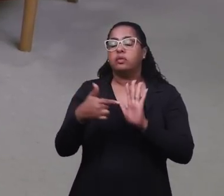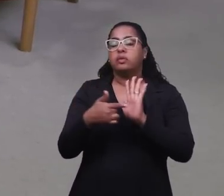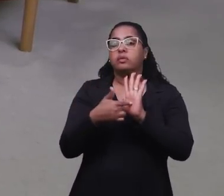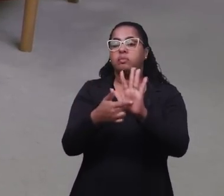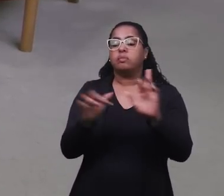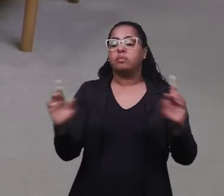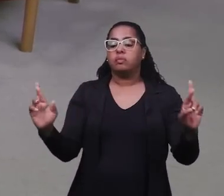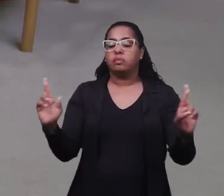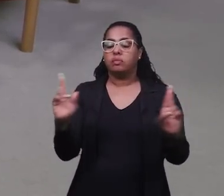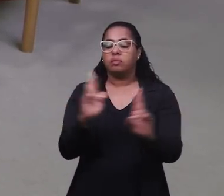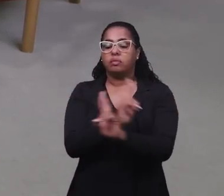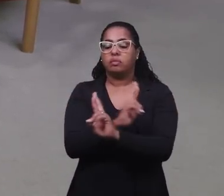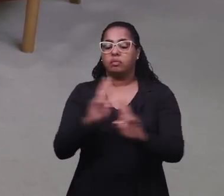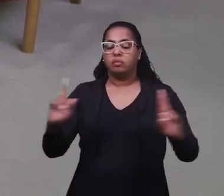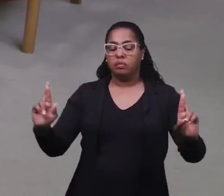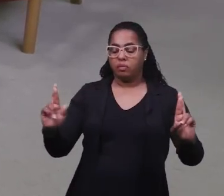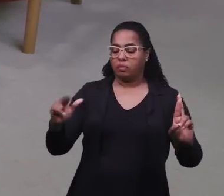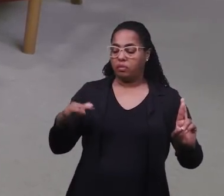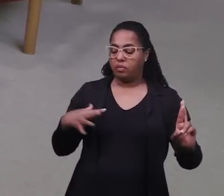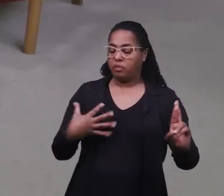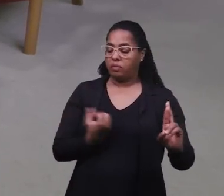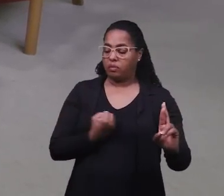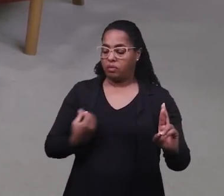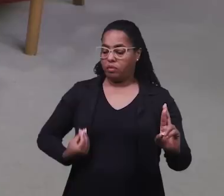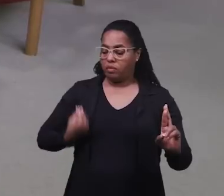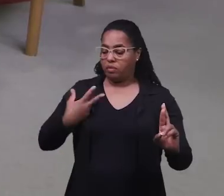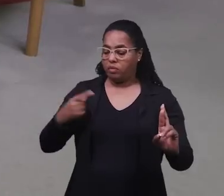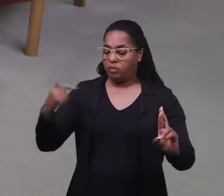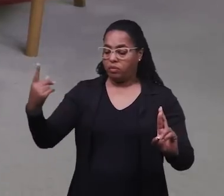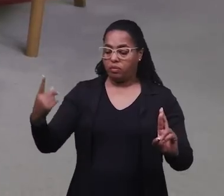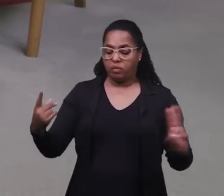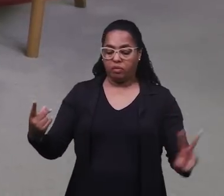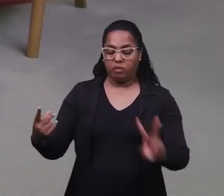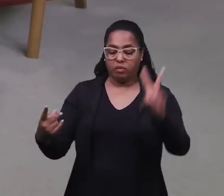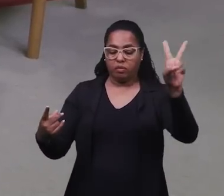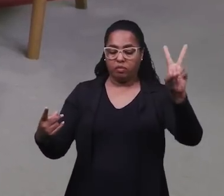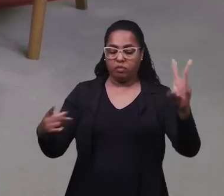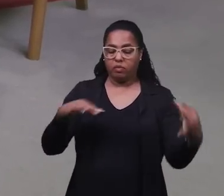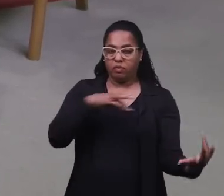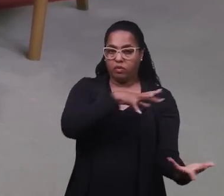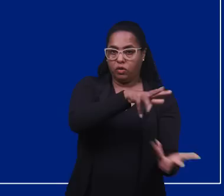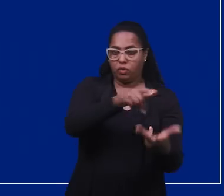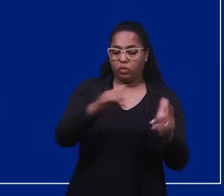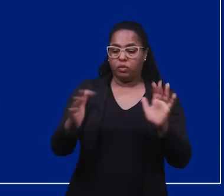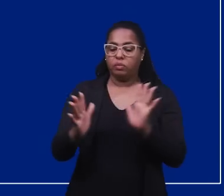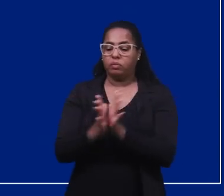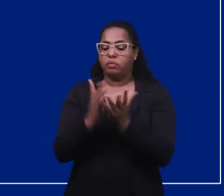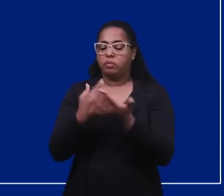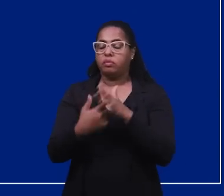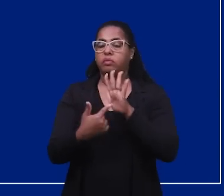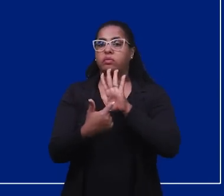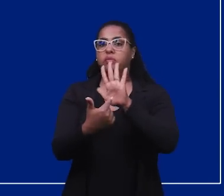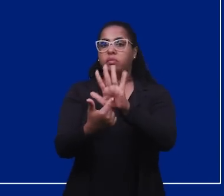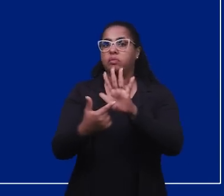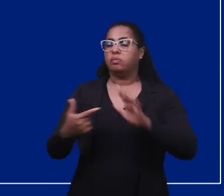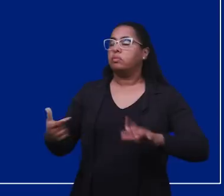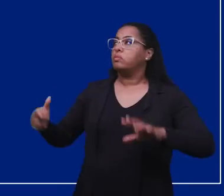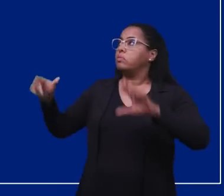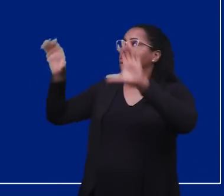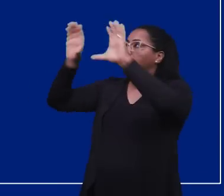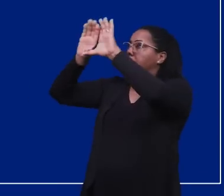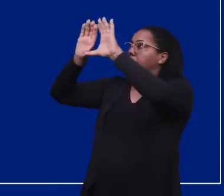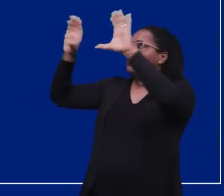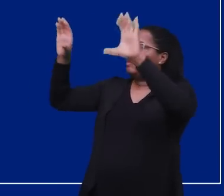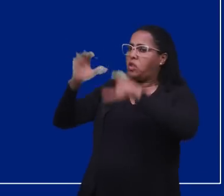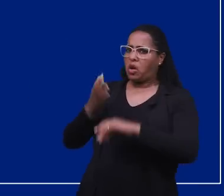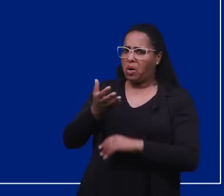a relação entre salvação e a vida eterna e os valores desta vida. Diz assim a palavra do Senhor, Romanos 14, 17. Porque o